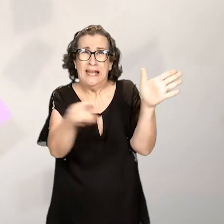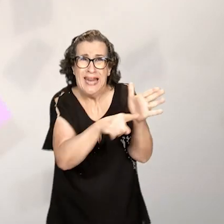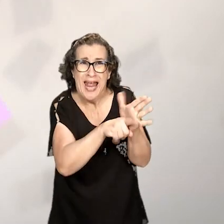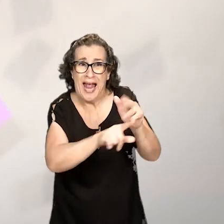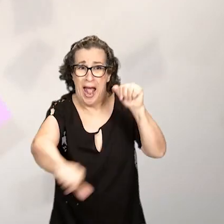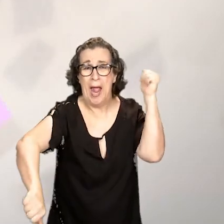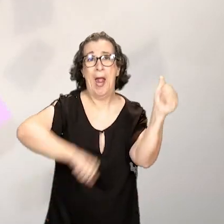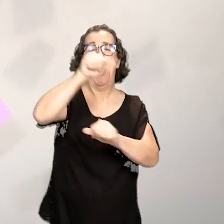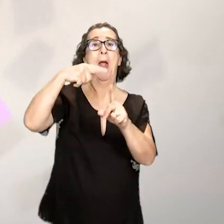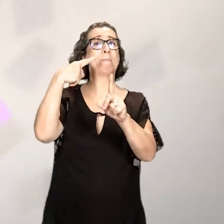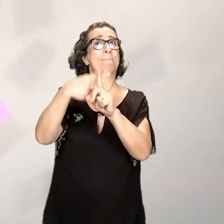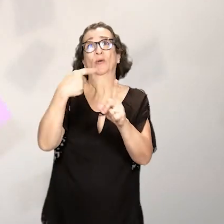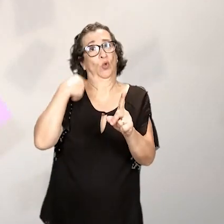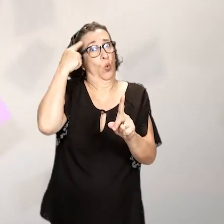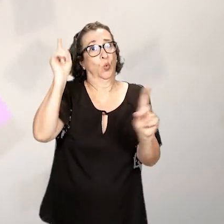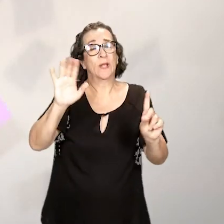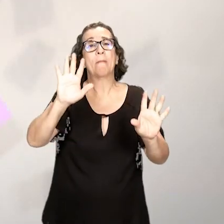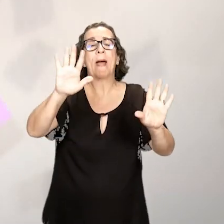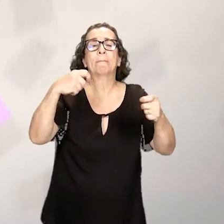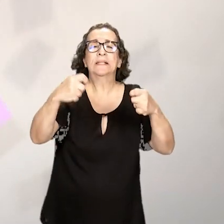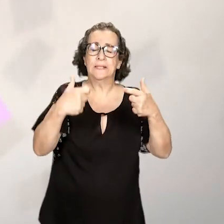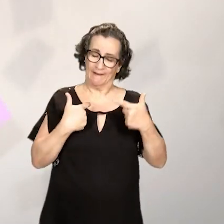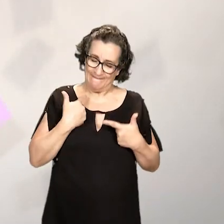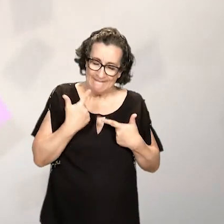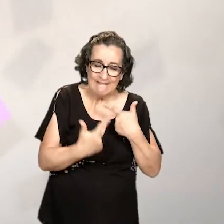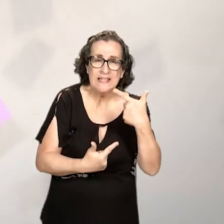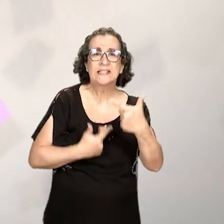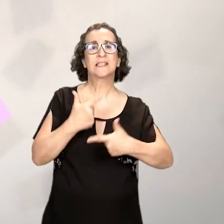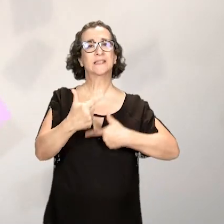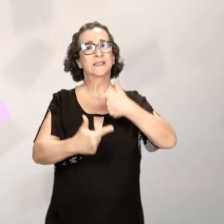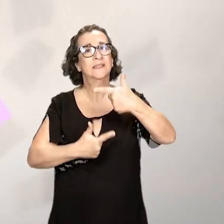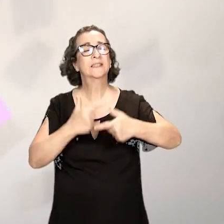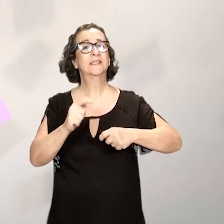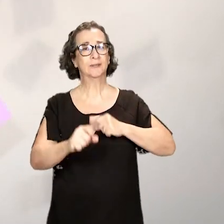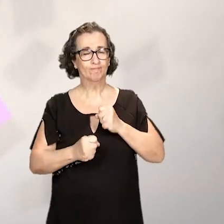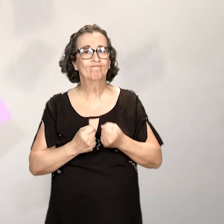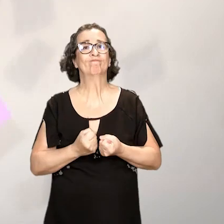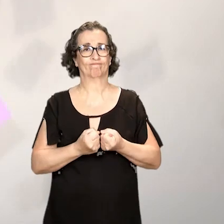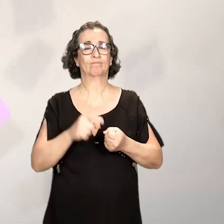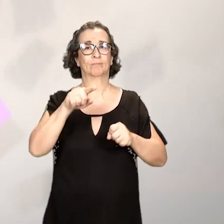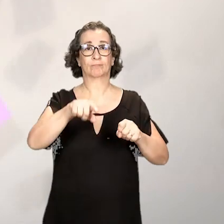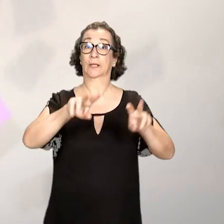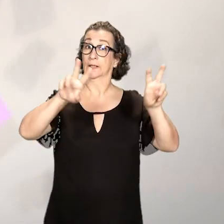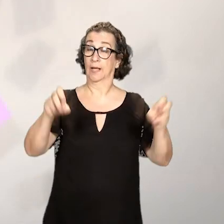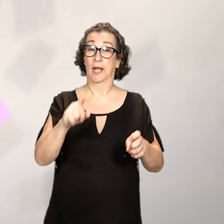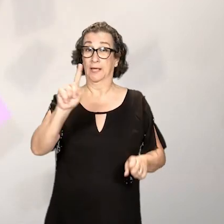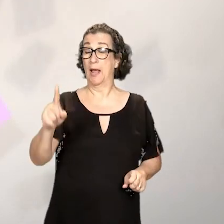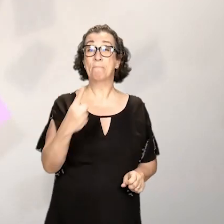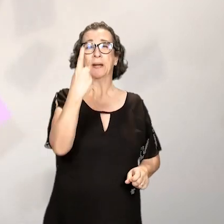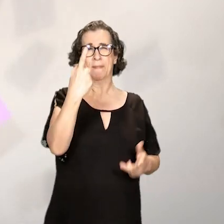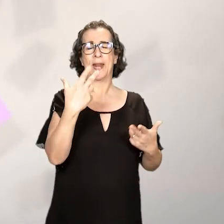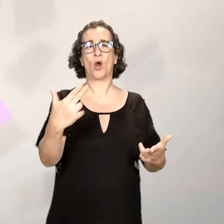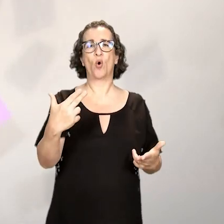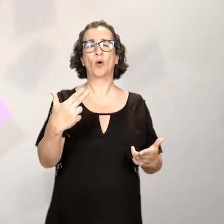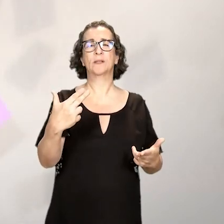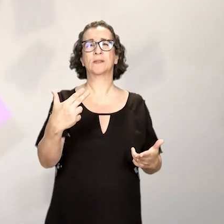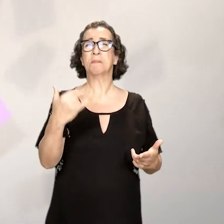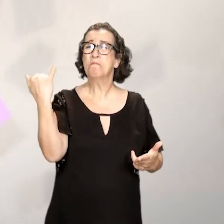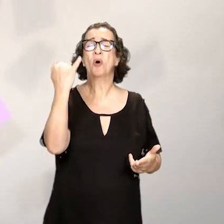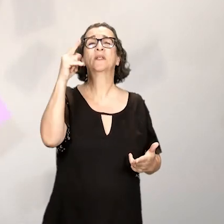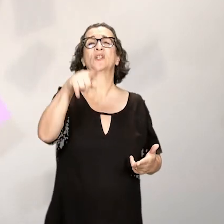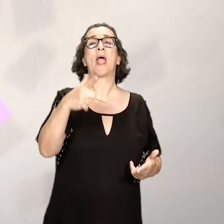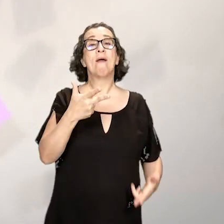precisa trabalhar né sobre elas e Primeiro passo é a gente falar sobre o